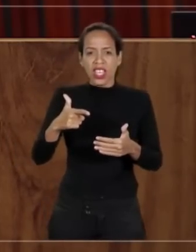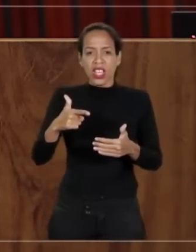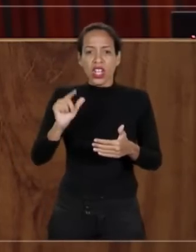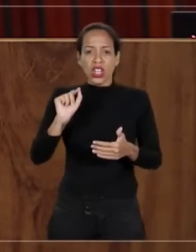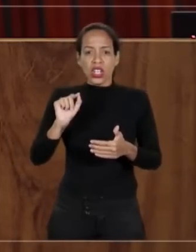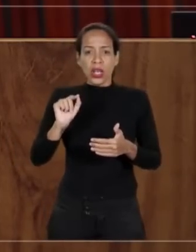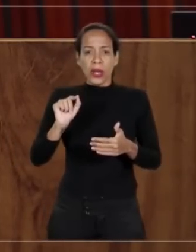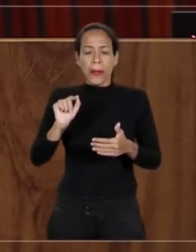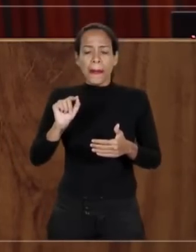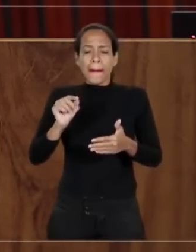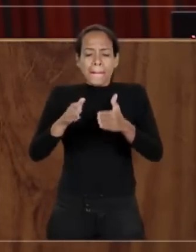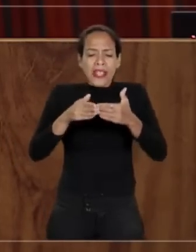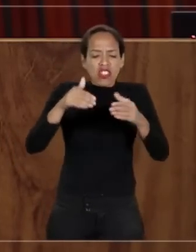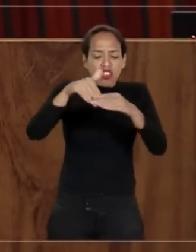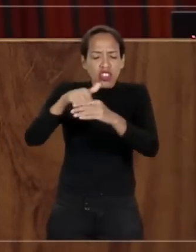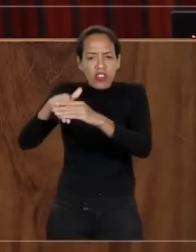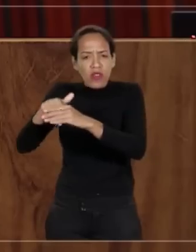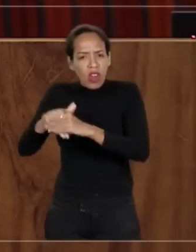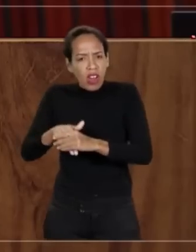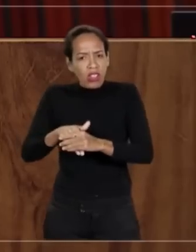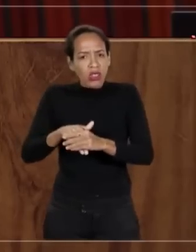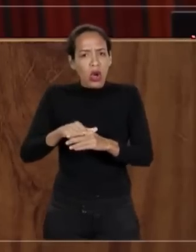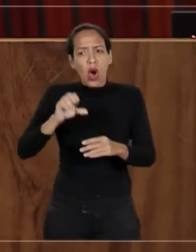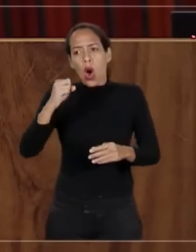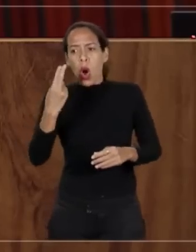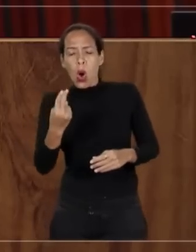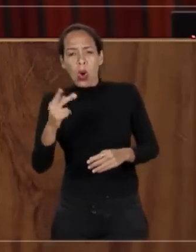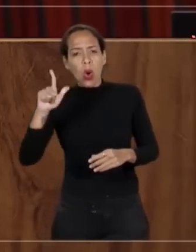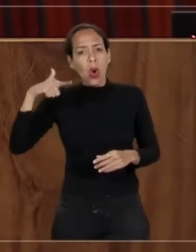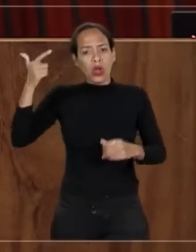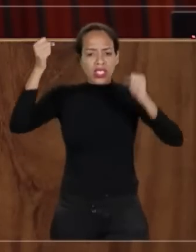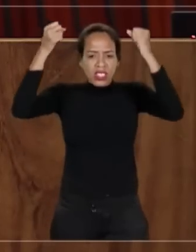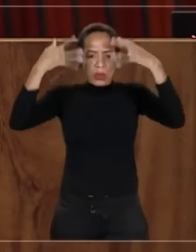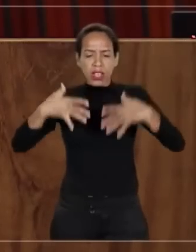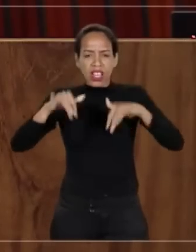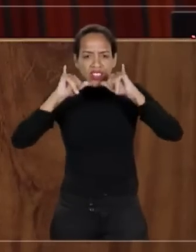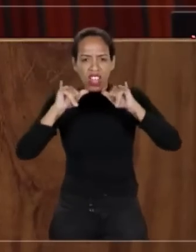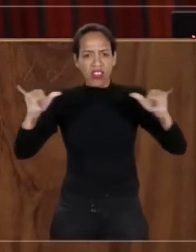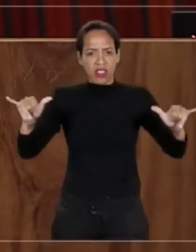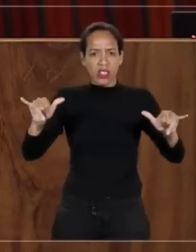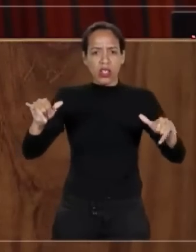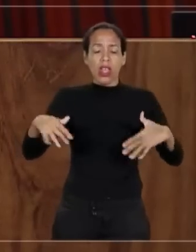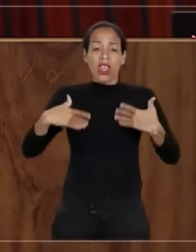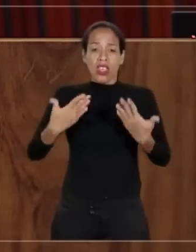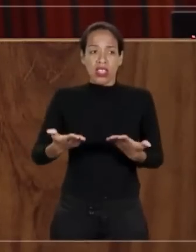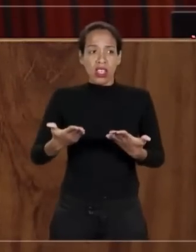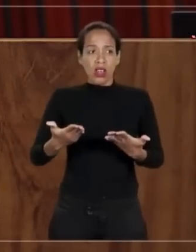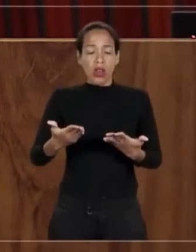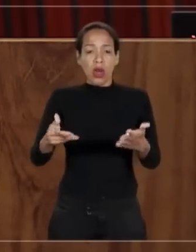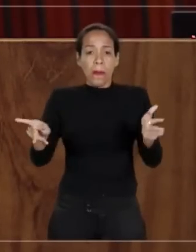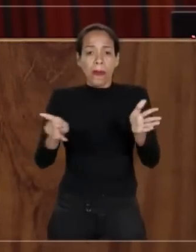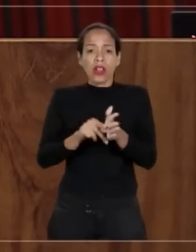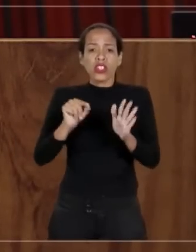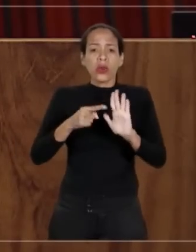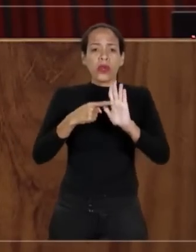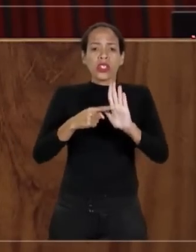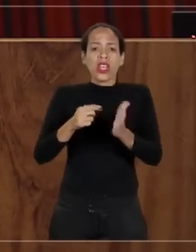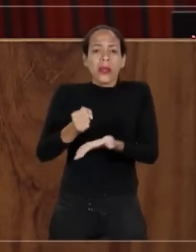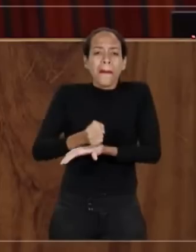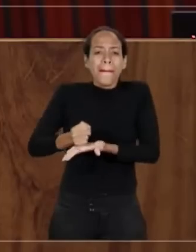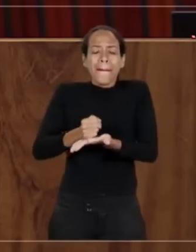de que houve pedido de votos dirigidos ou outra forma explícita de propaganda. O caráter eleitoreiro é apontado com